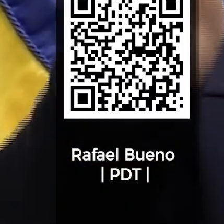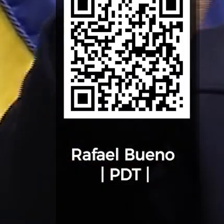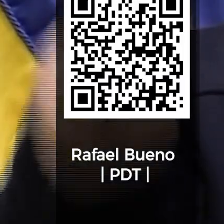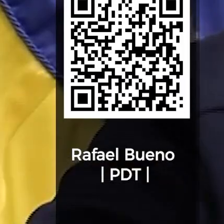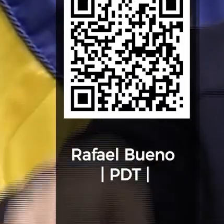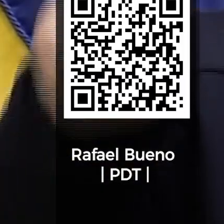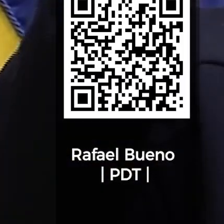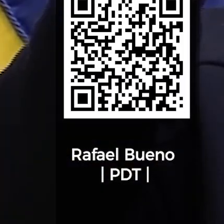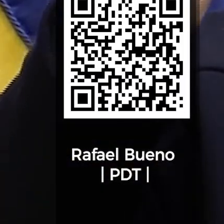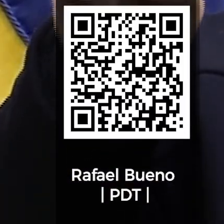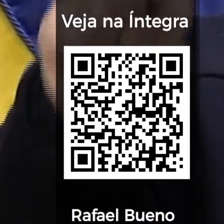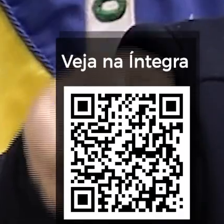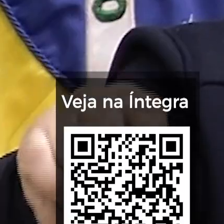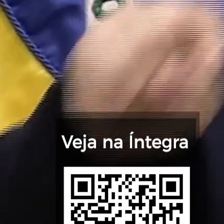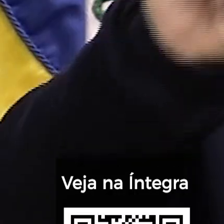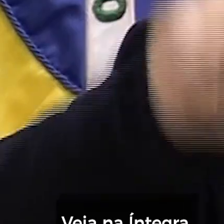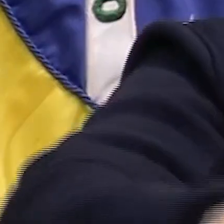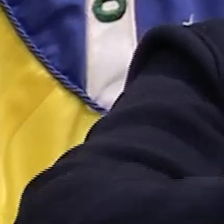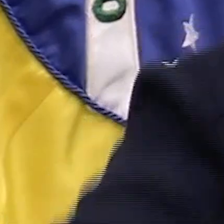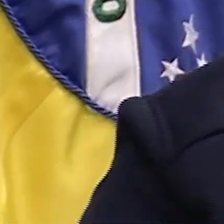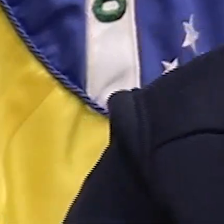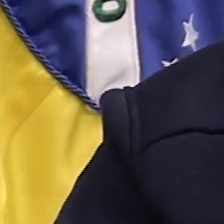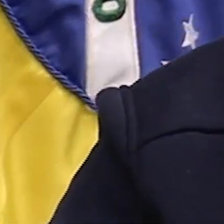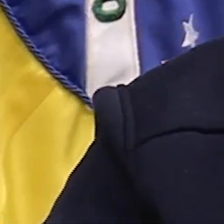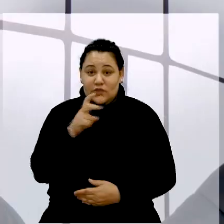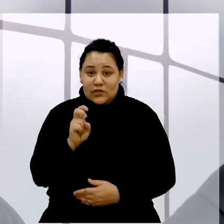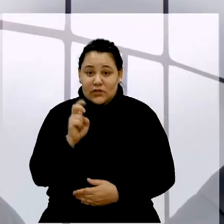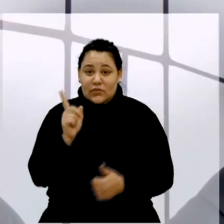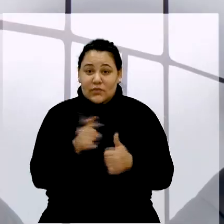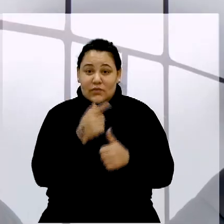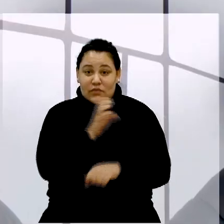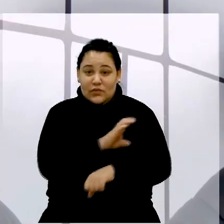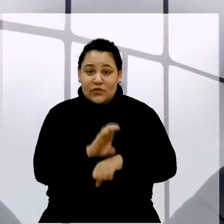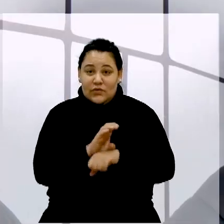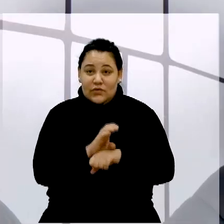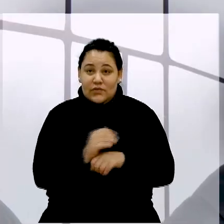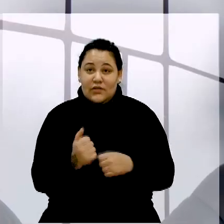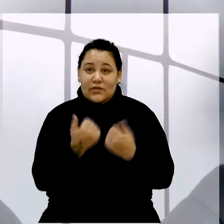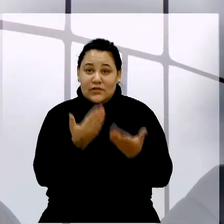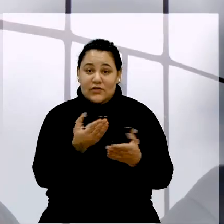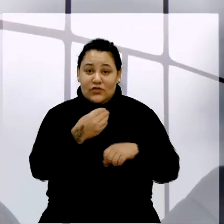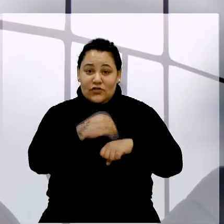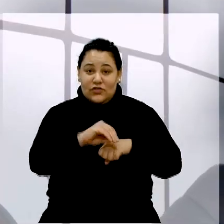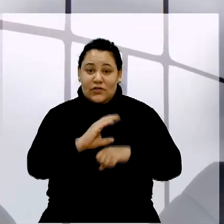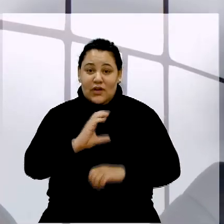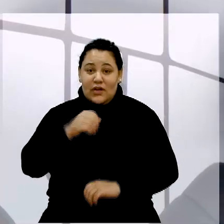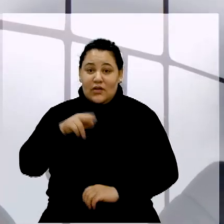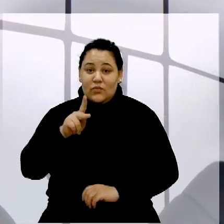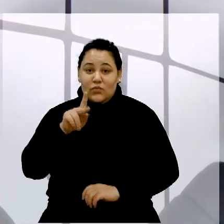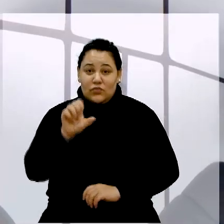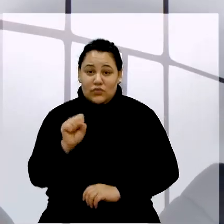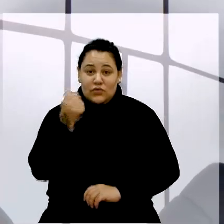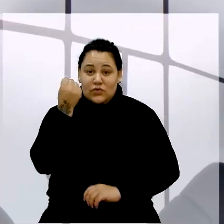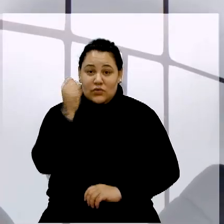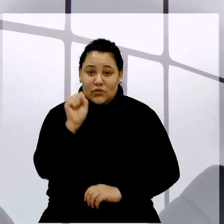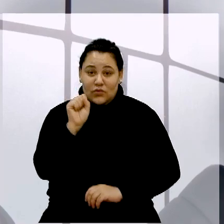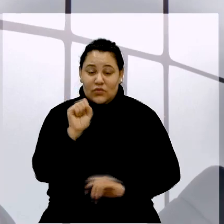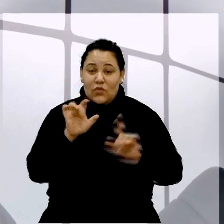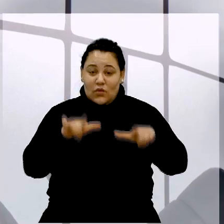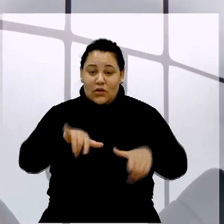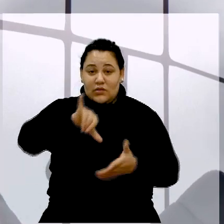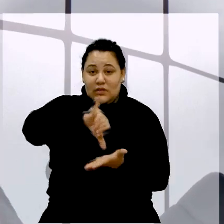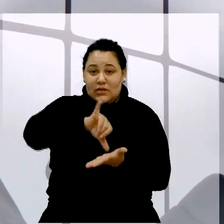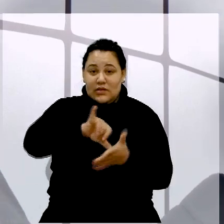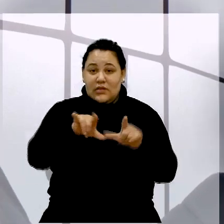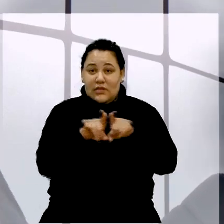para participarem da audiência pública que trata do assunto. E eu deixo como sugestão Campus 8, é um local totalmente centralizado,